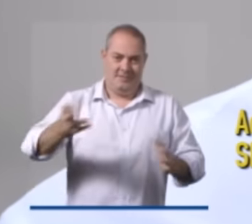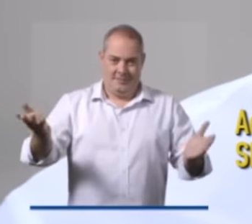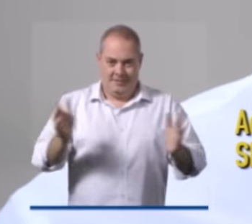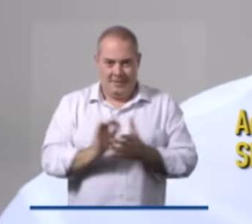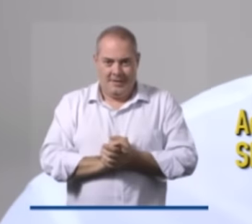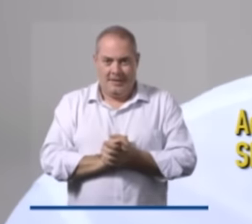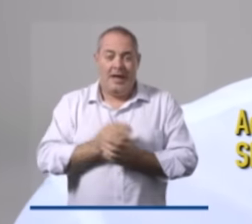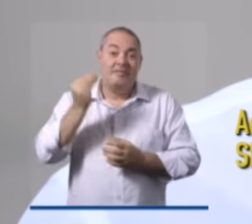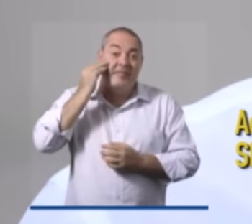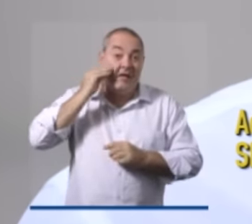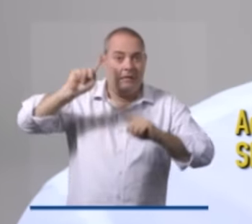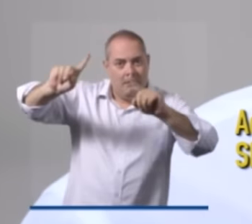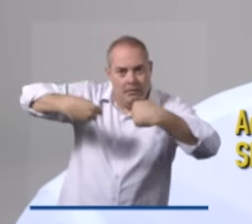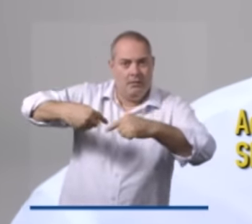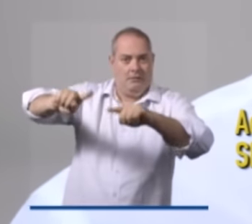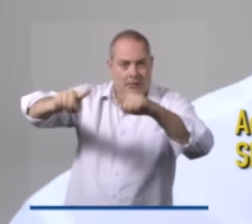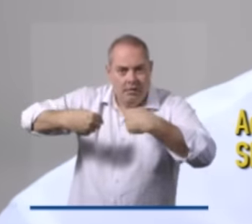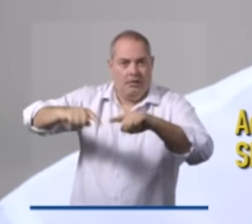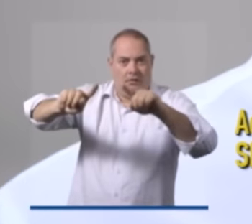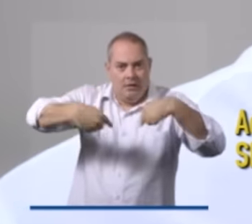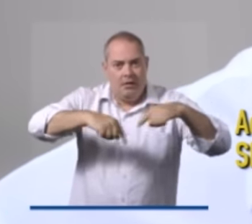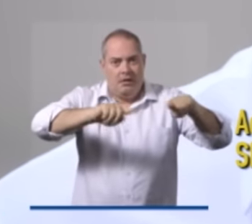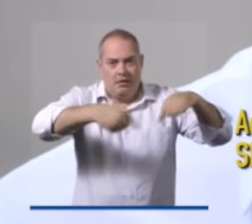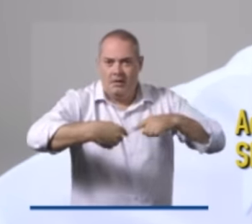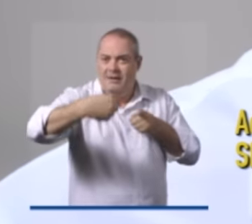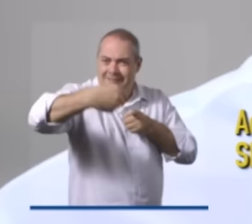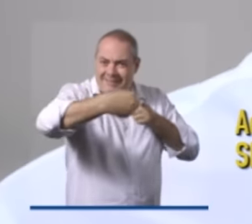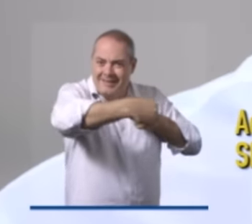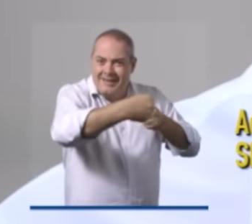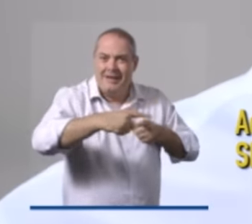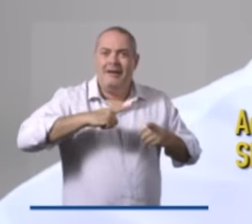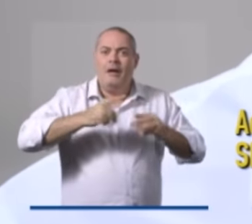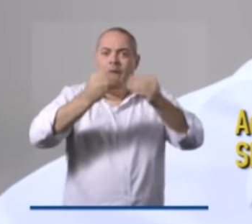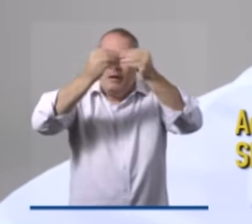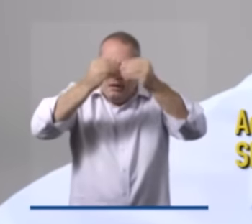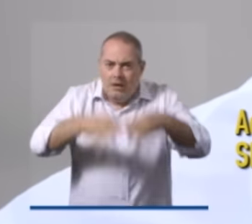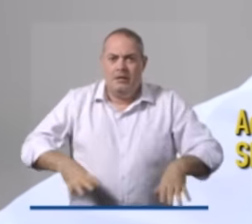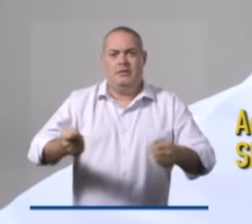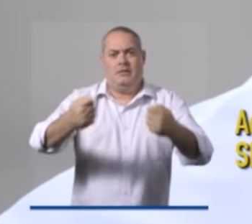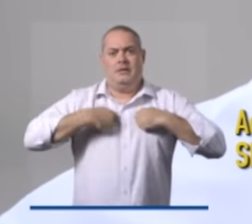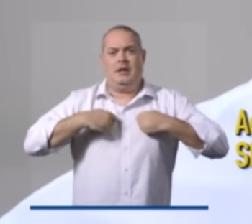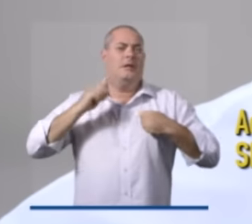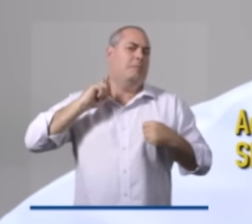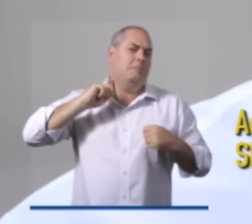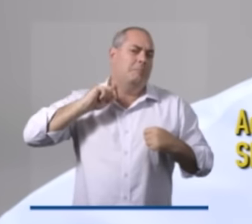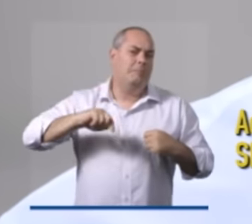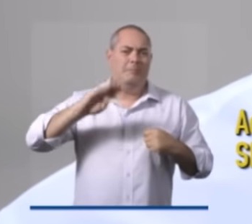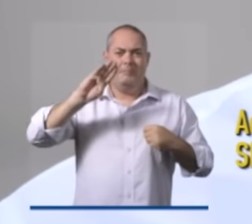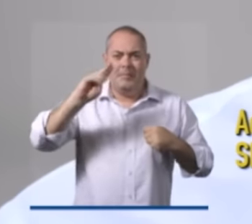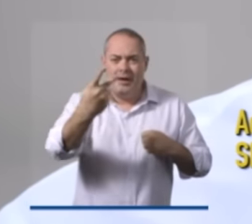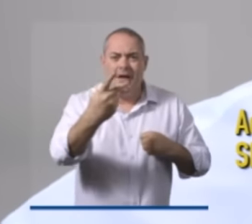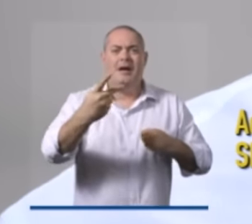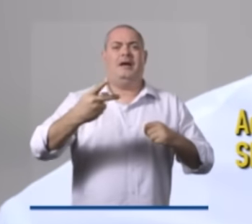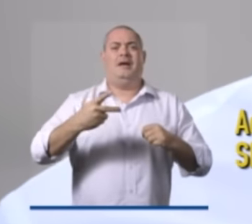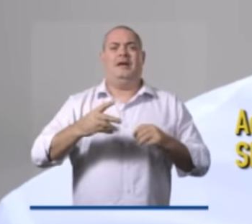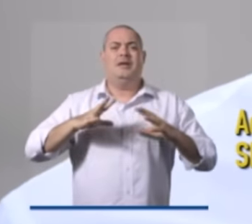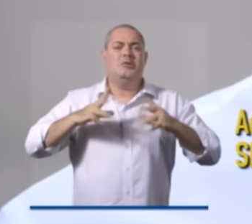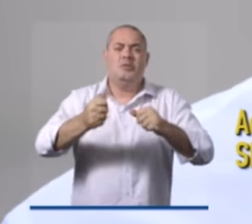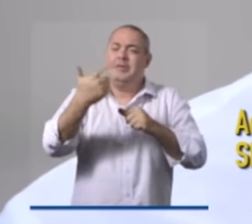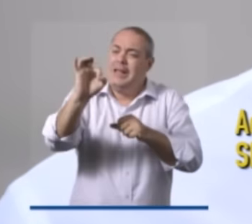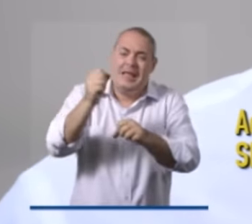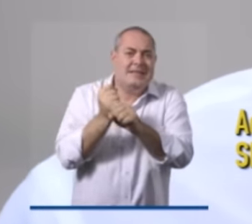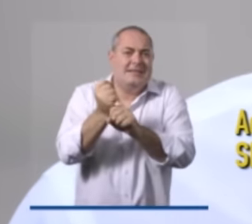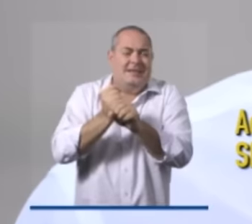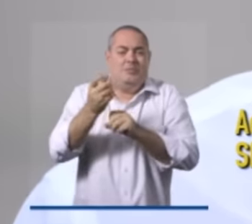história. Mas a tentativa dos nossos adversários de desconstruir tudo aquilo que foi feito em Belo Horizonte e em Minas ao longo de mais de